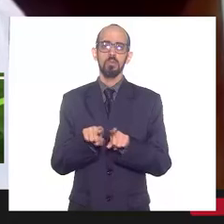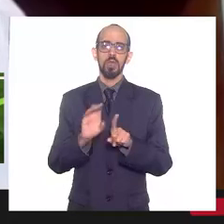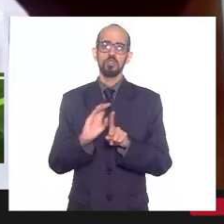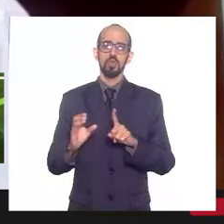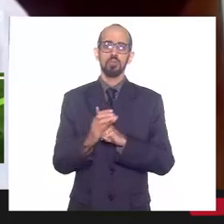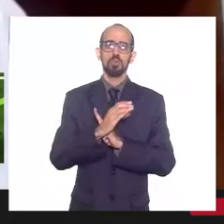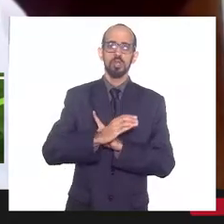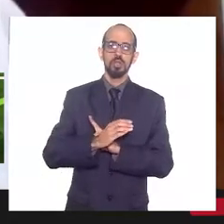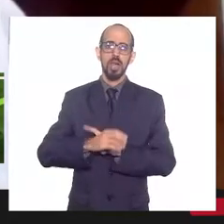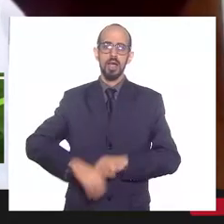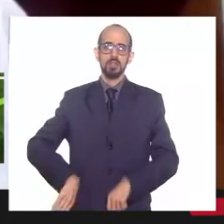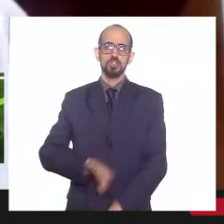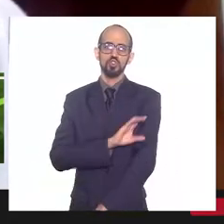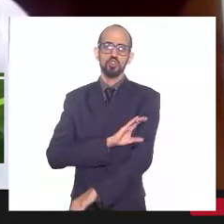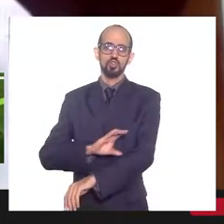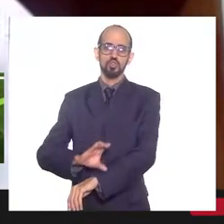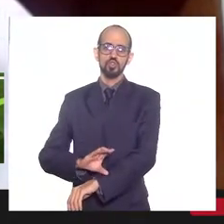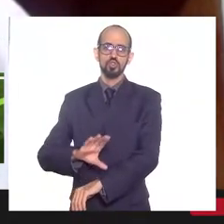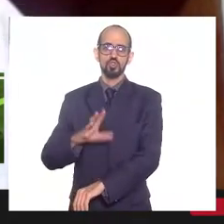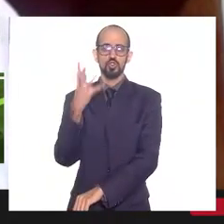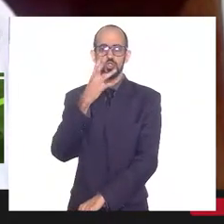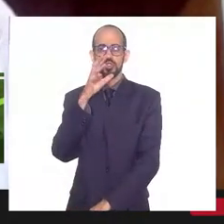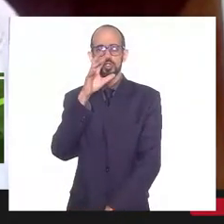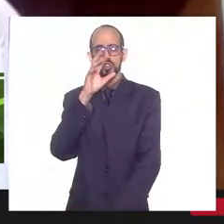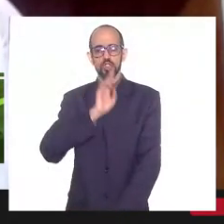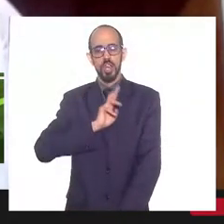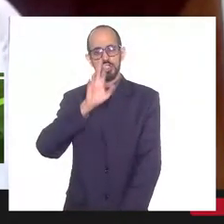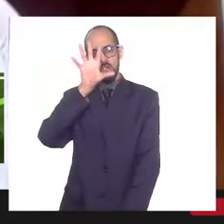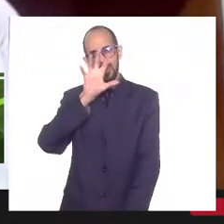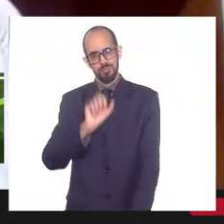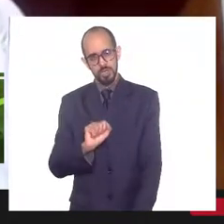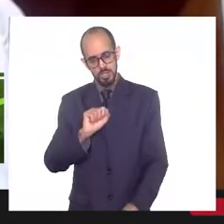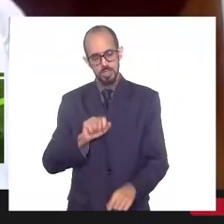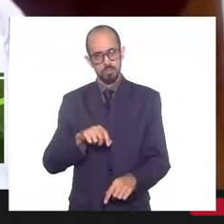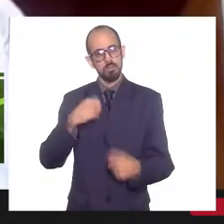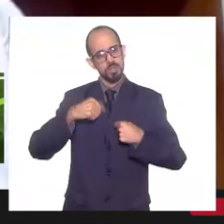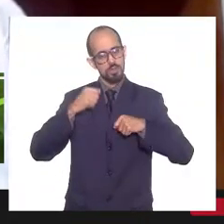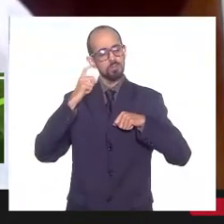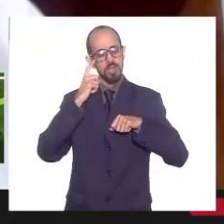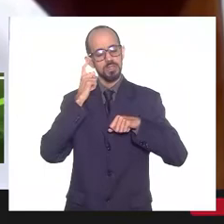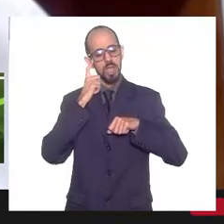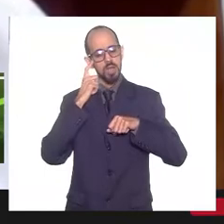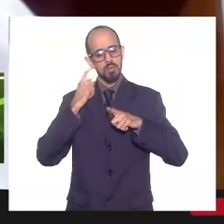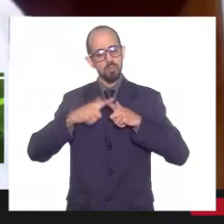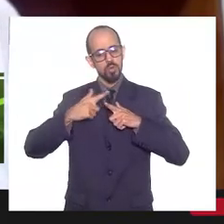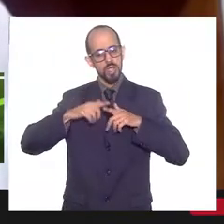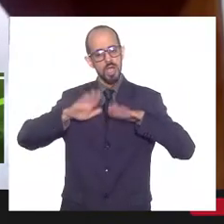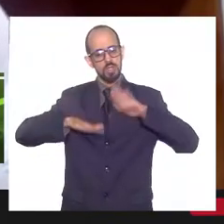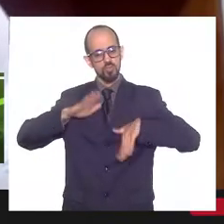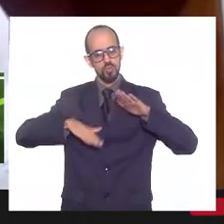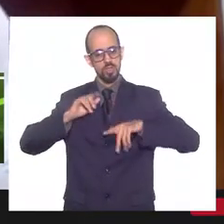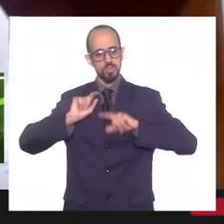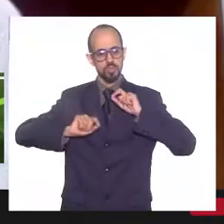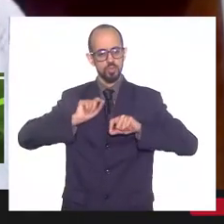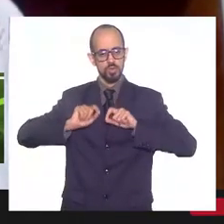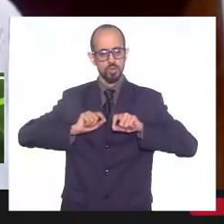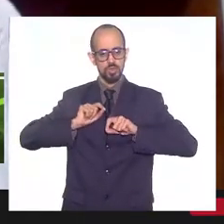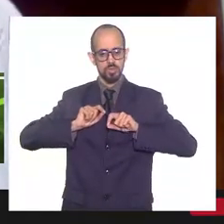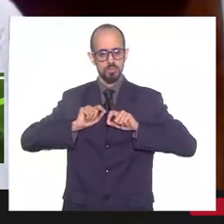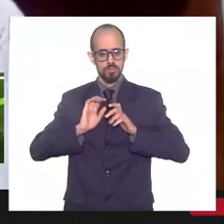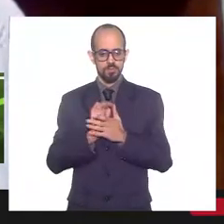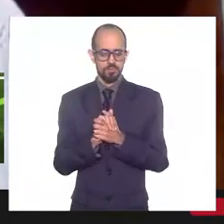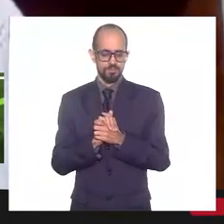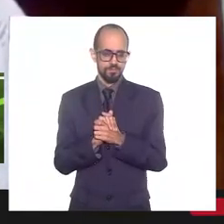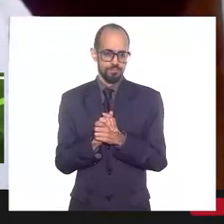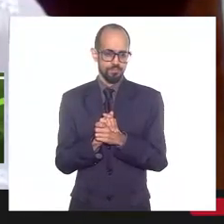comunidades tradicionais de terreiro é preciso pensar nisso porque é muita das vezes o